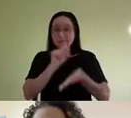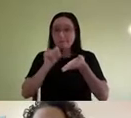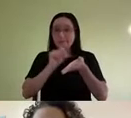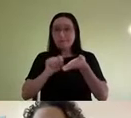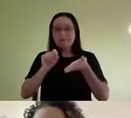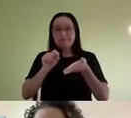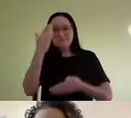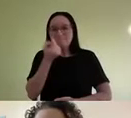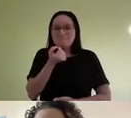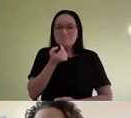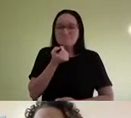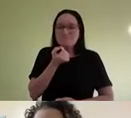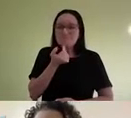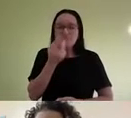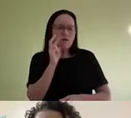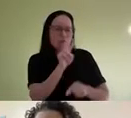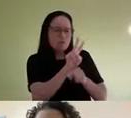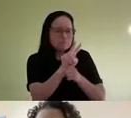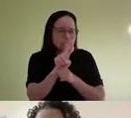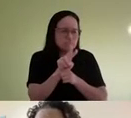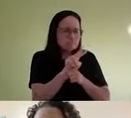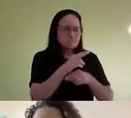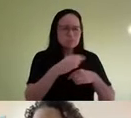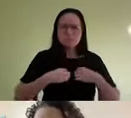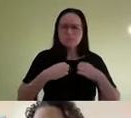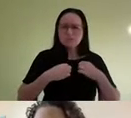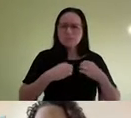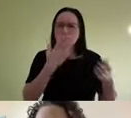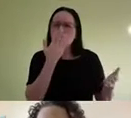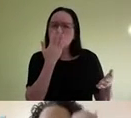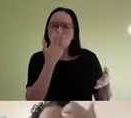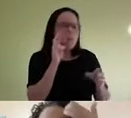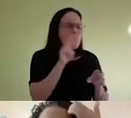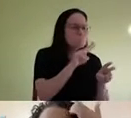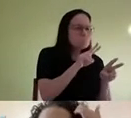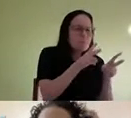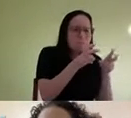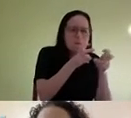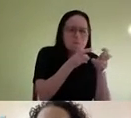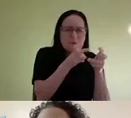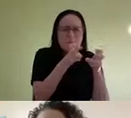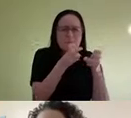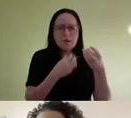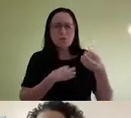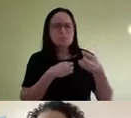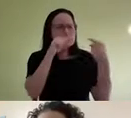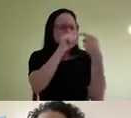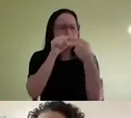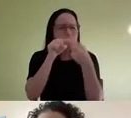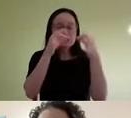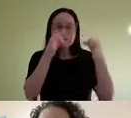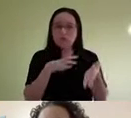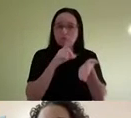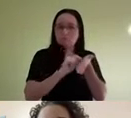e cuidar desse tingimento, atingir a temperatura desse tecido e anotar essas